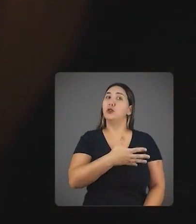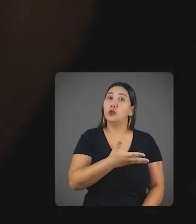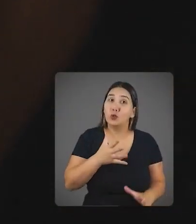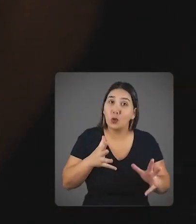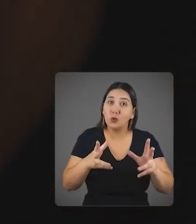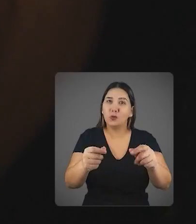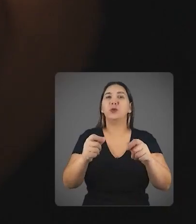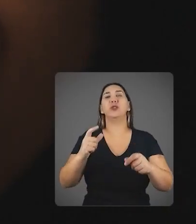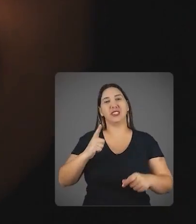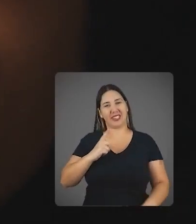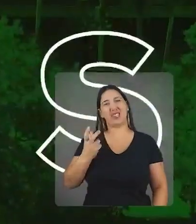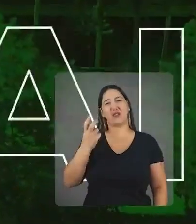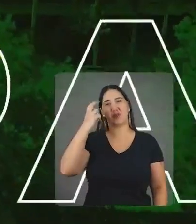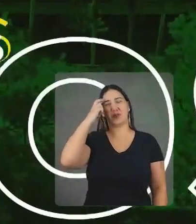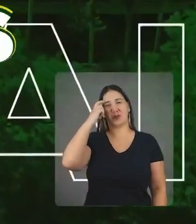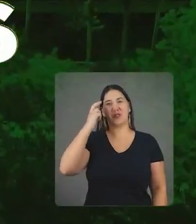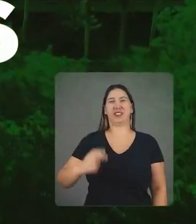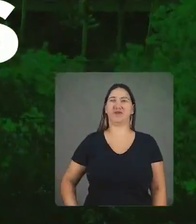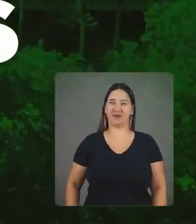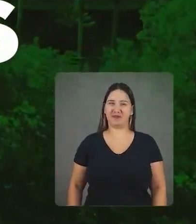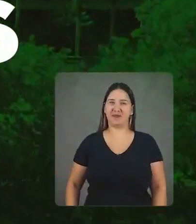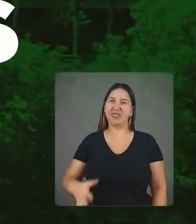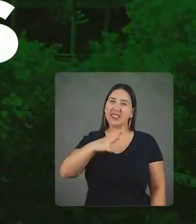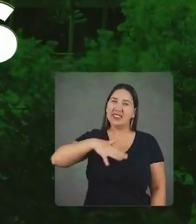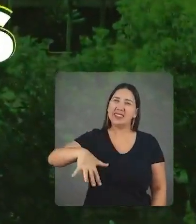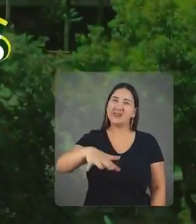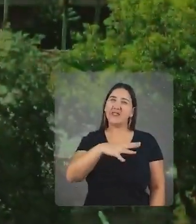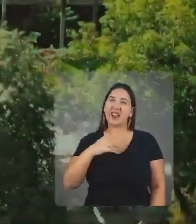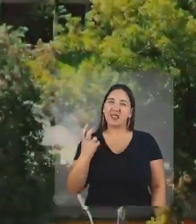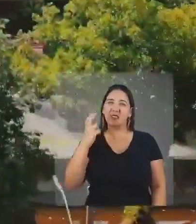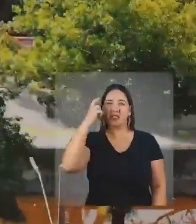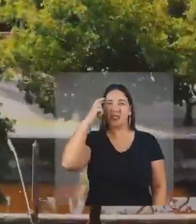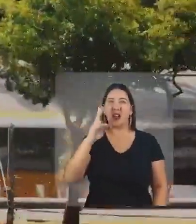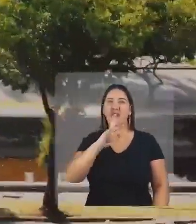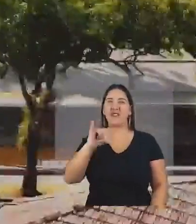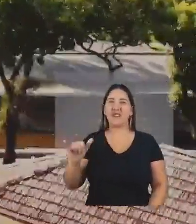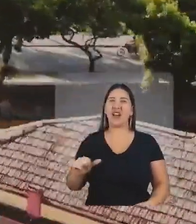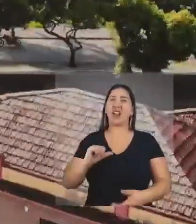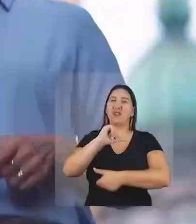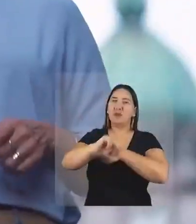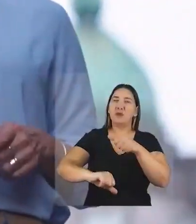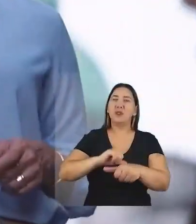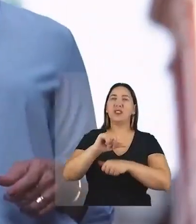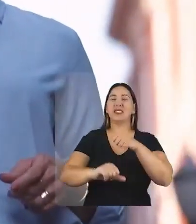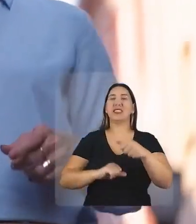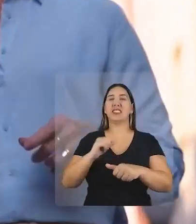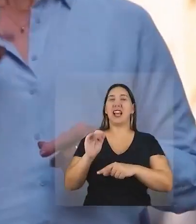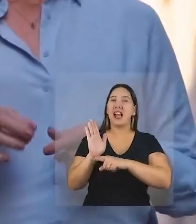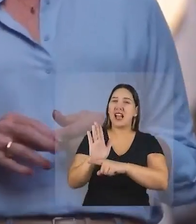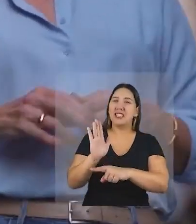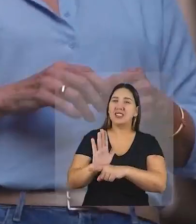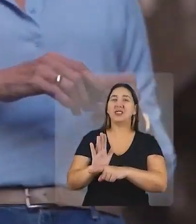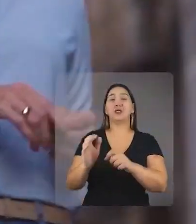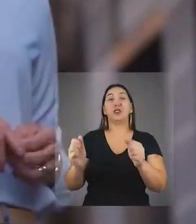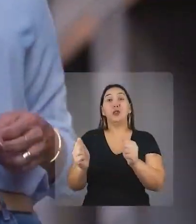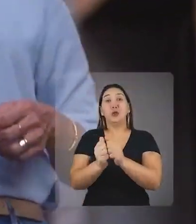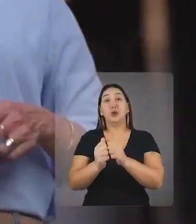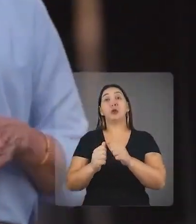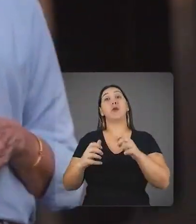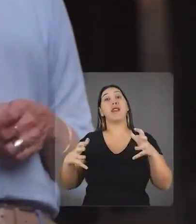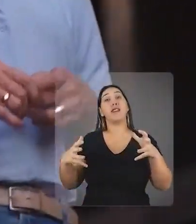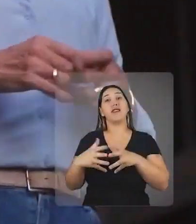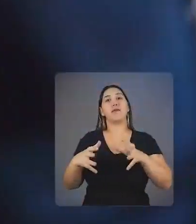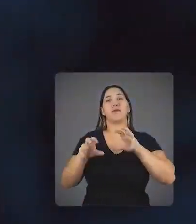cheguem a todos. Os espaços culturais de Santos também serão remodelados. Junto com a equipe da